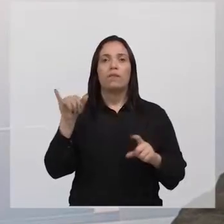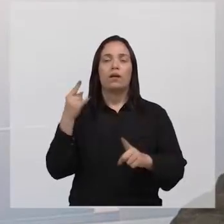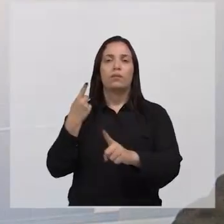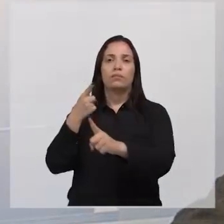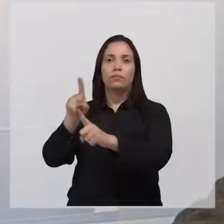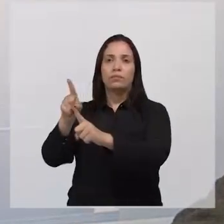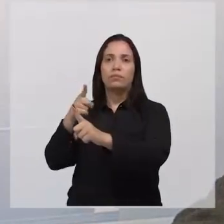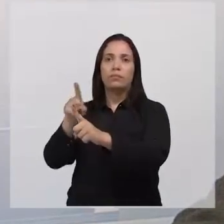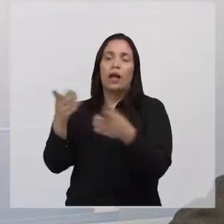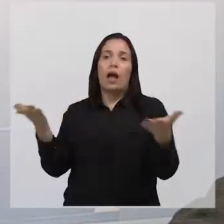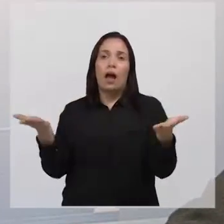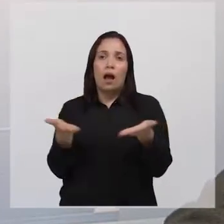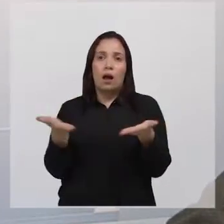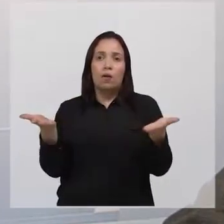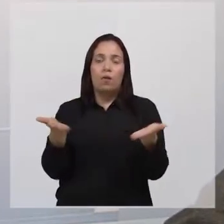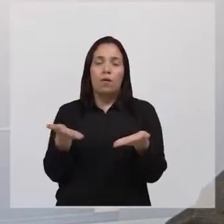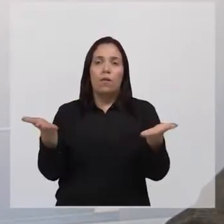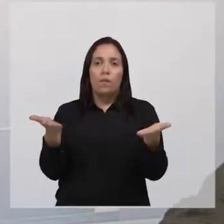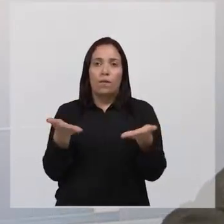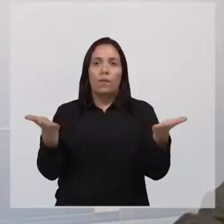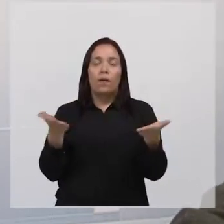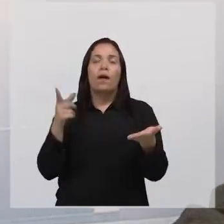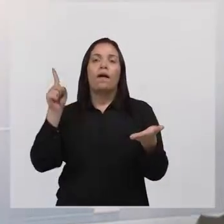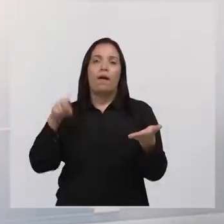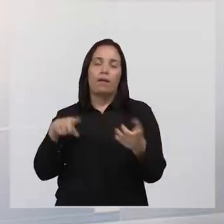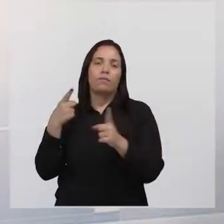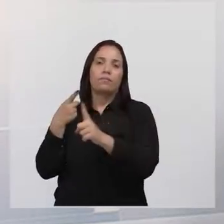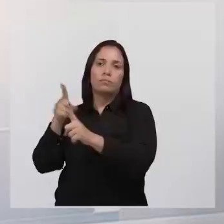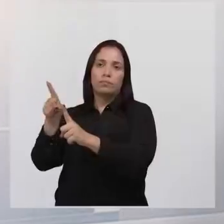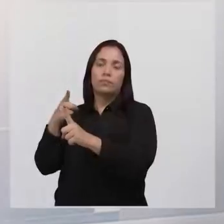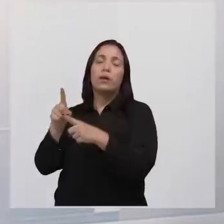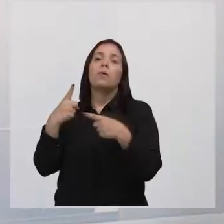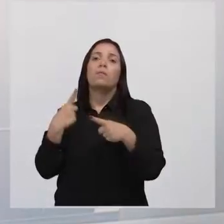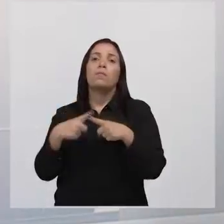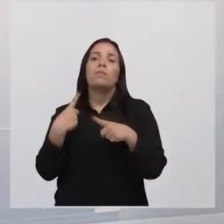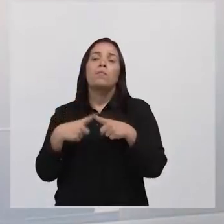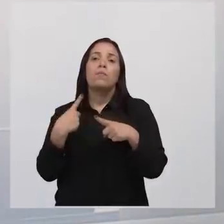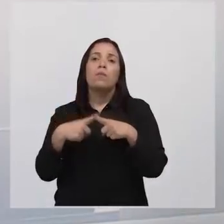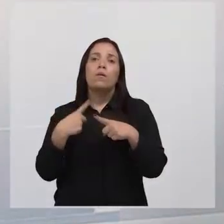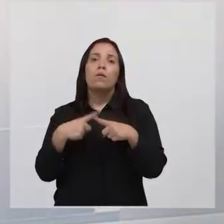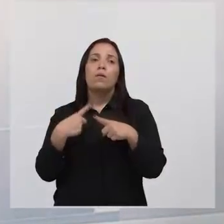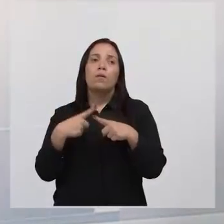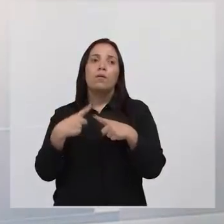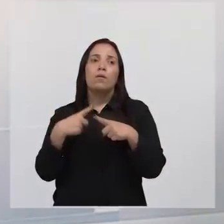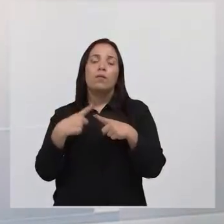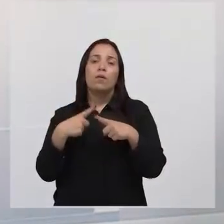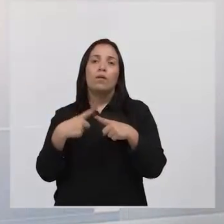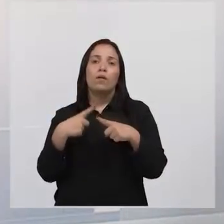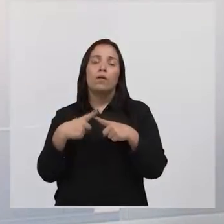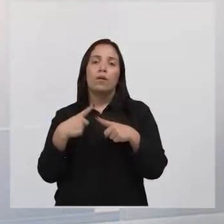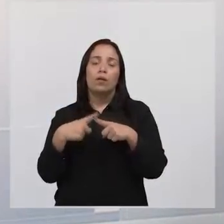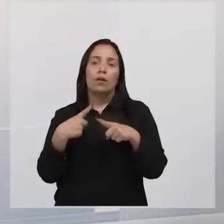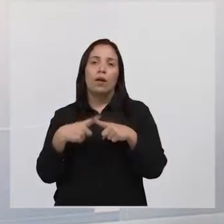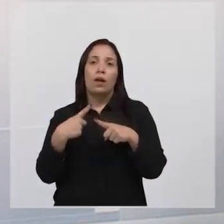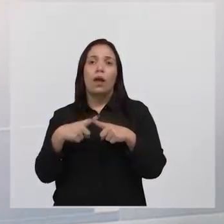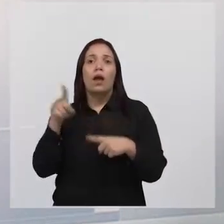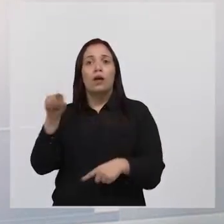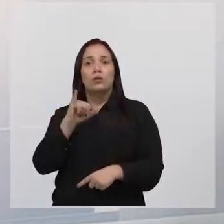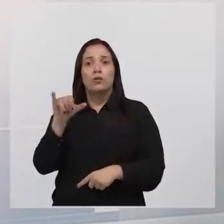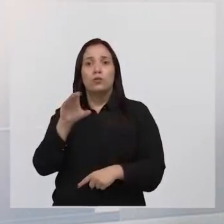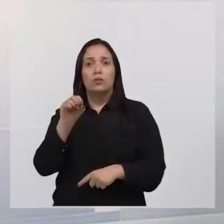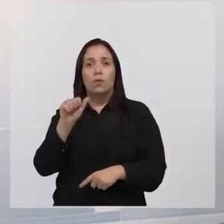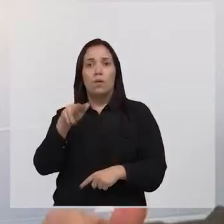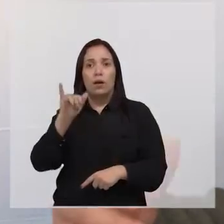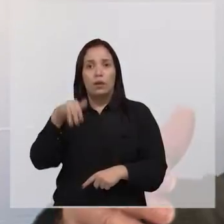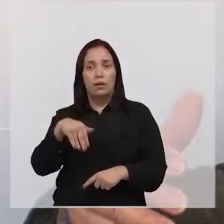agora polarizar com alguém, eu não tenho a menor dúvida. É com Joaquim Barbosa. Por quê? Porque o Joaquim Barbosa é uma